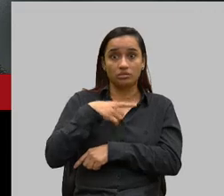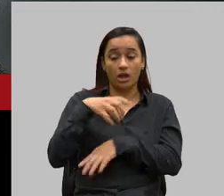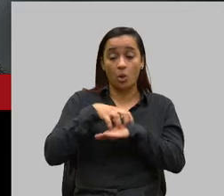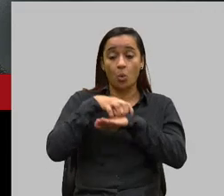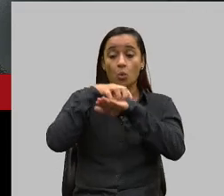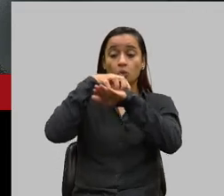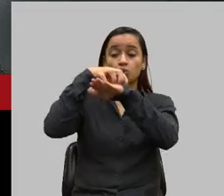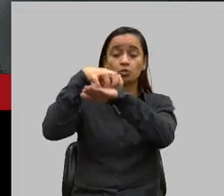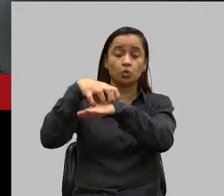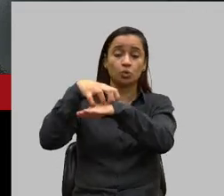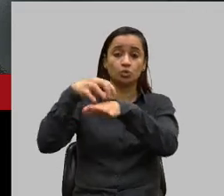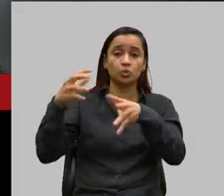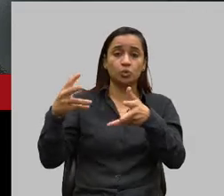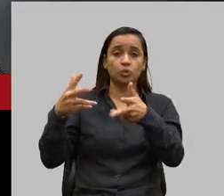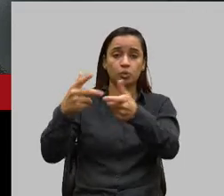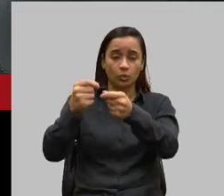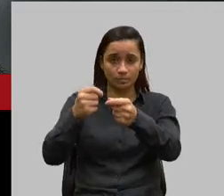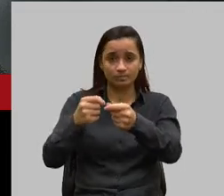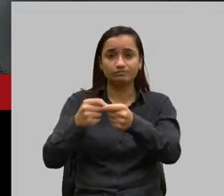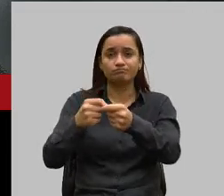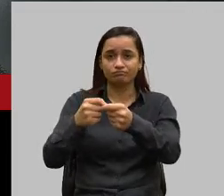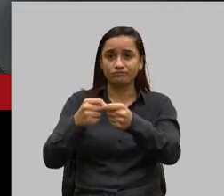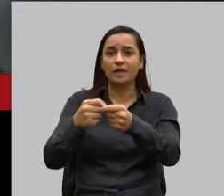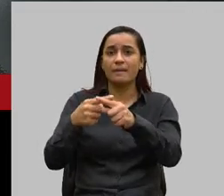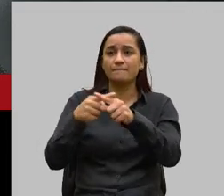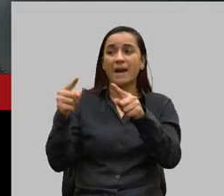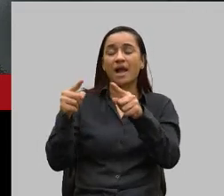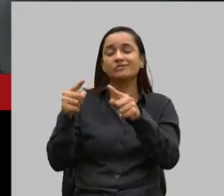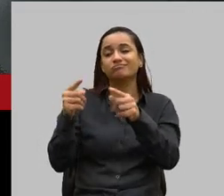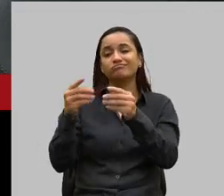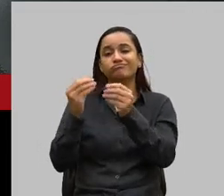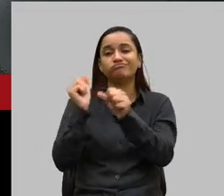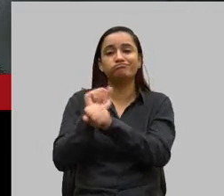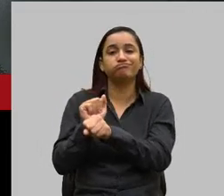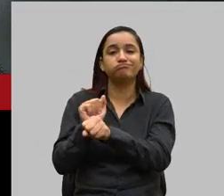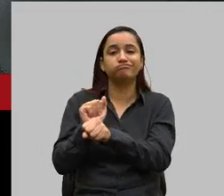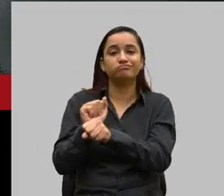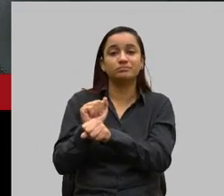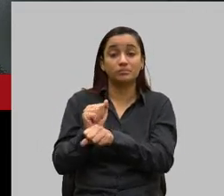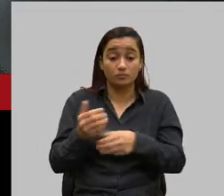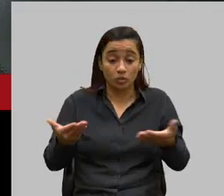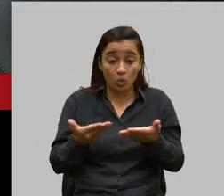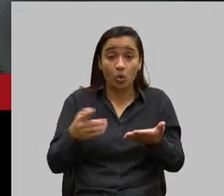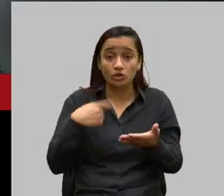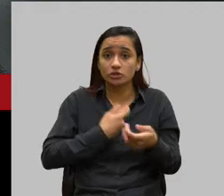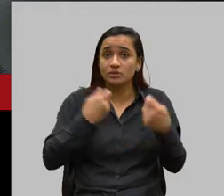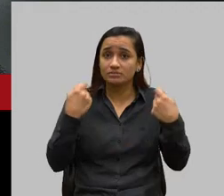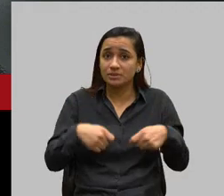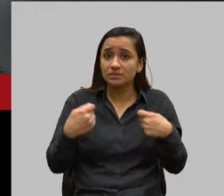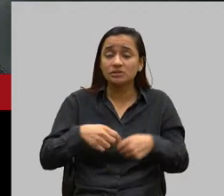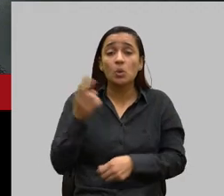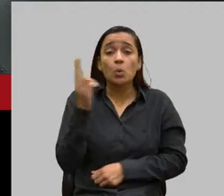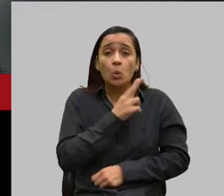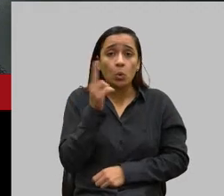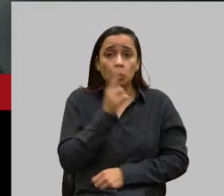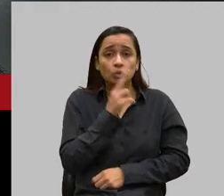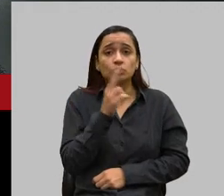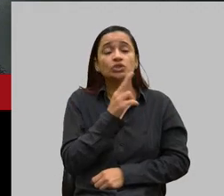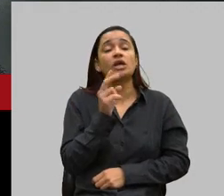enorme adormecido hoje nós precisamos urgente de um olhar